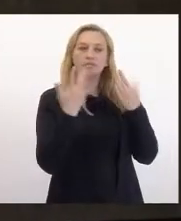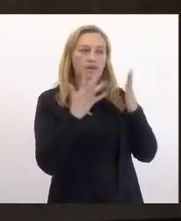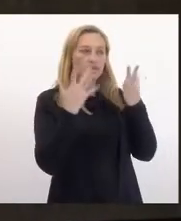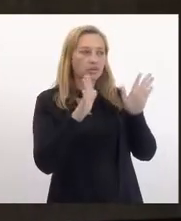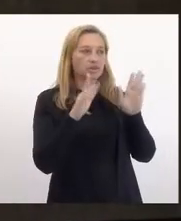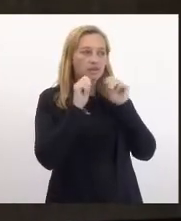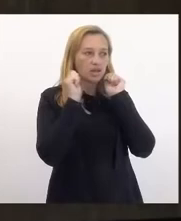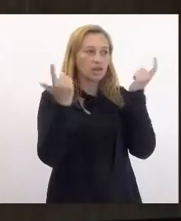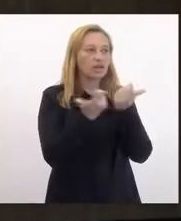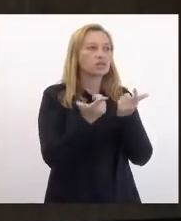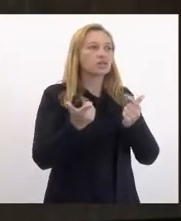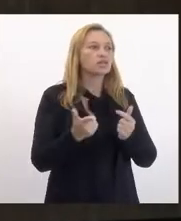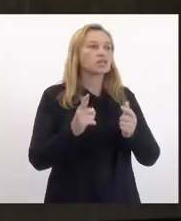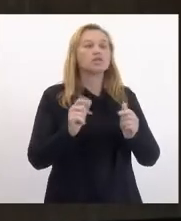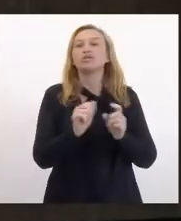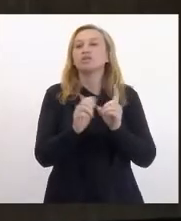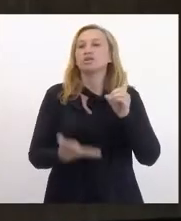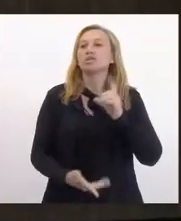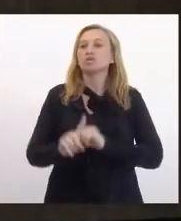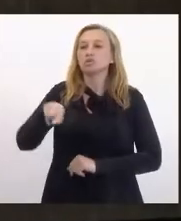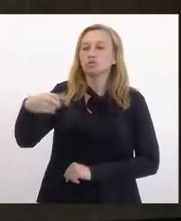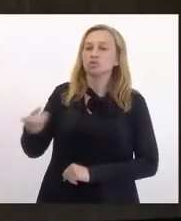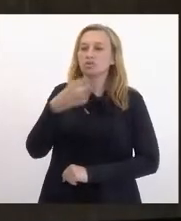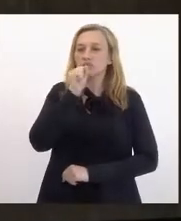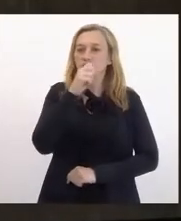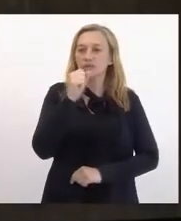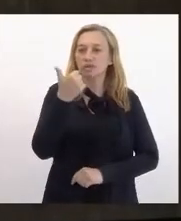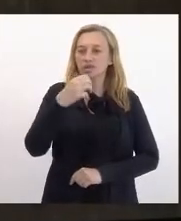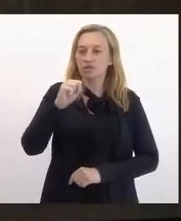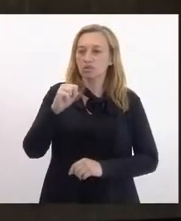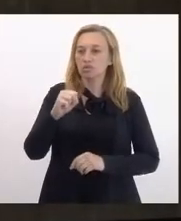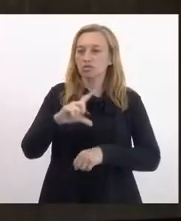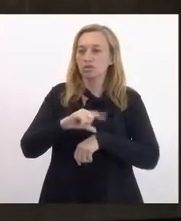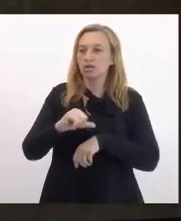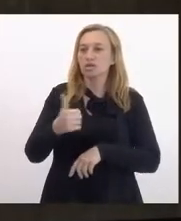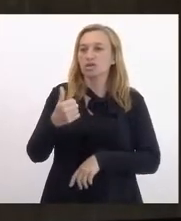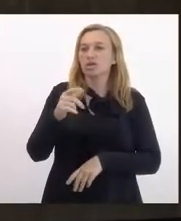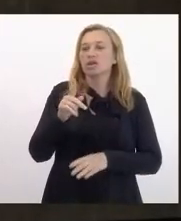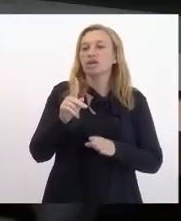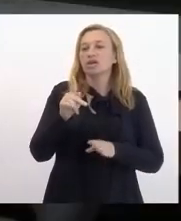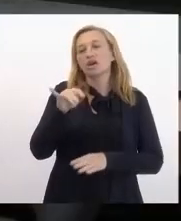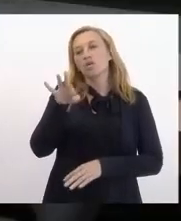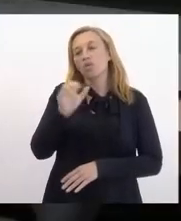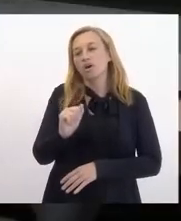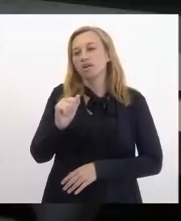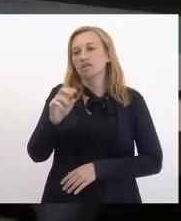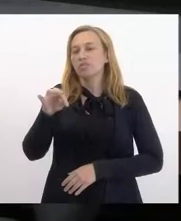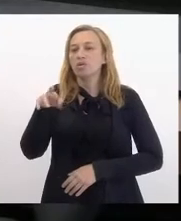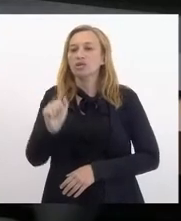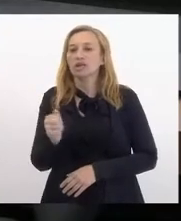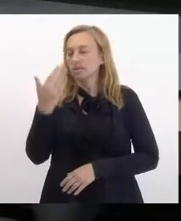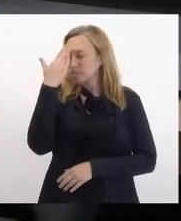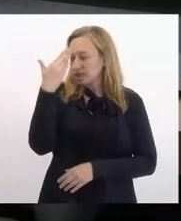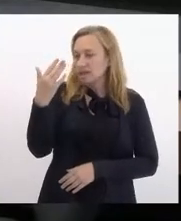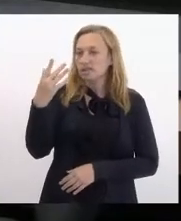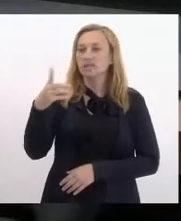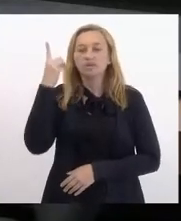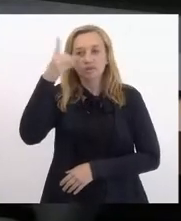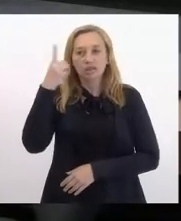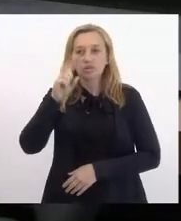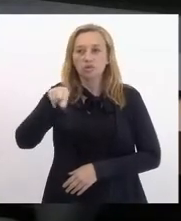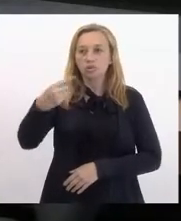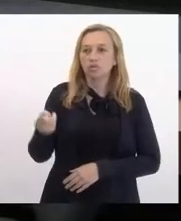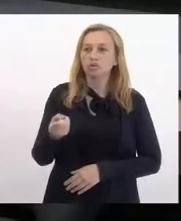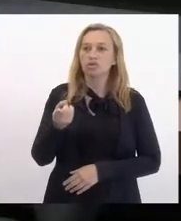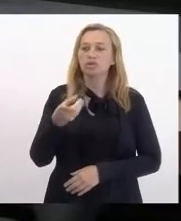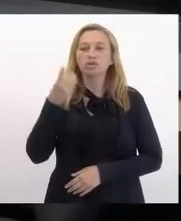essa homenagem no próximo sábado, 18 horas, todos e todas convidados na quadra da Portela. Obrigada, deputado. Próximo inscrito é o